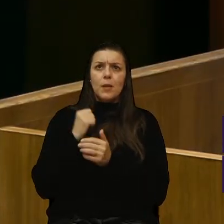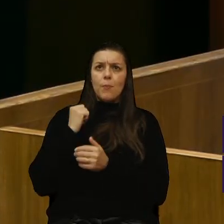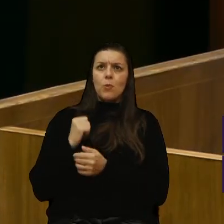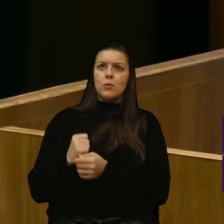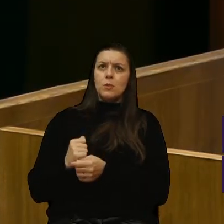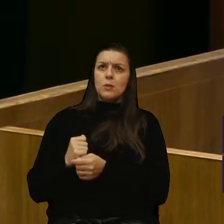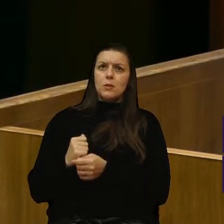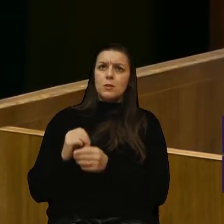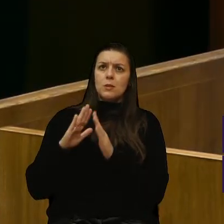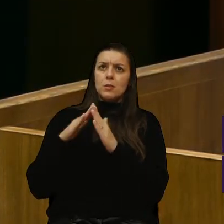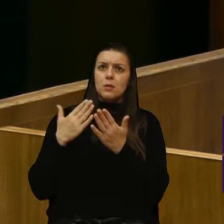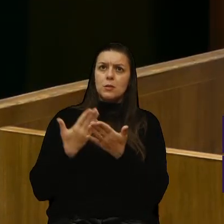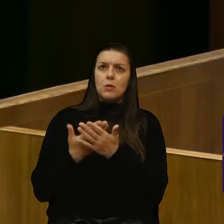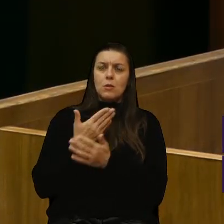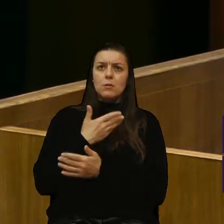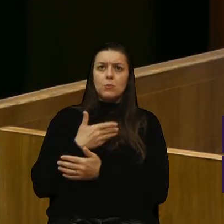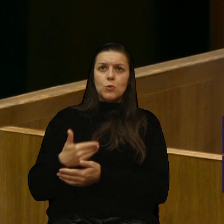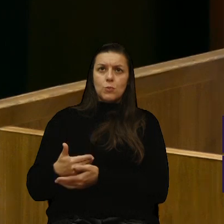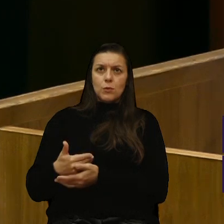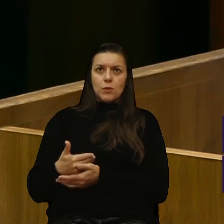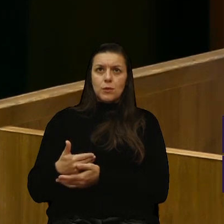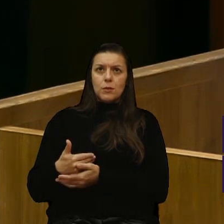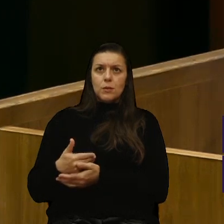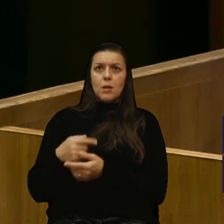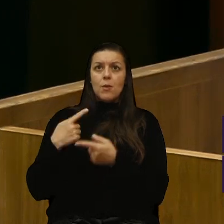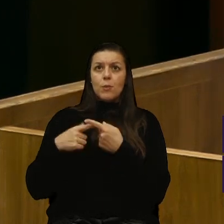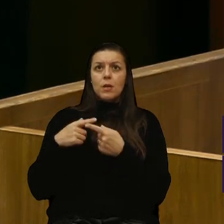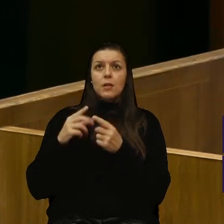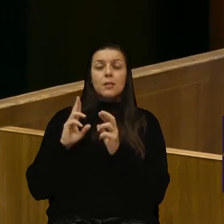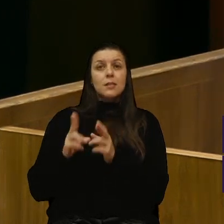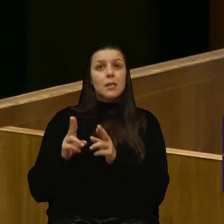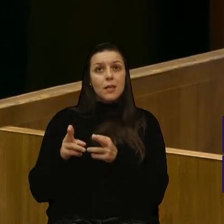bolsistas das escolas públicas. E sempre...